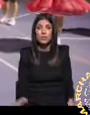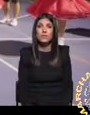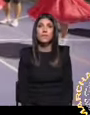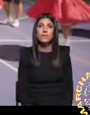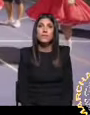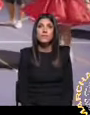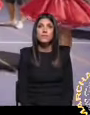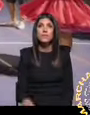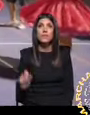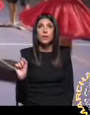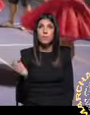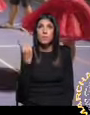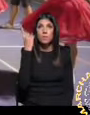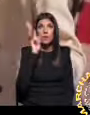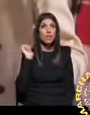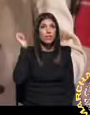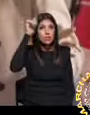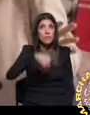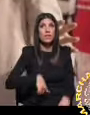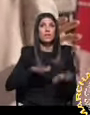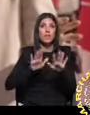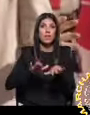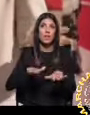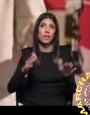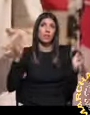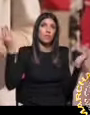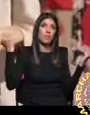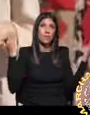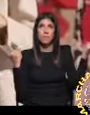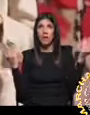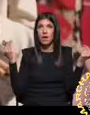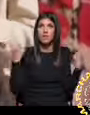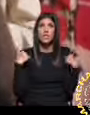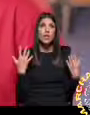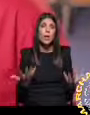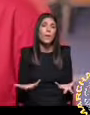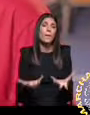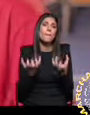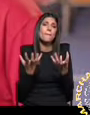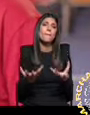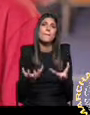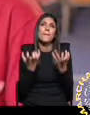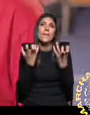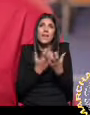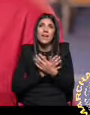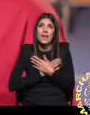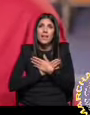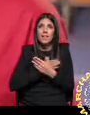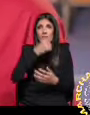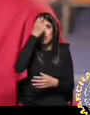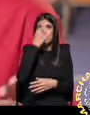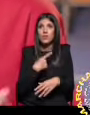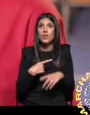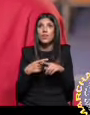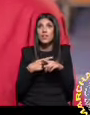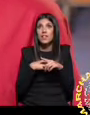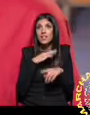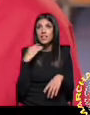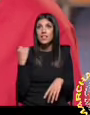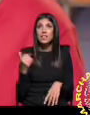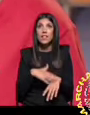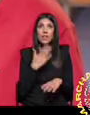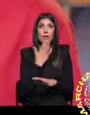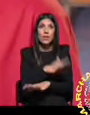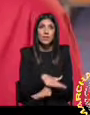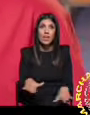É a minha primeira vez como madrinha de uma marcha, era uma coisa que eu já queria há muito tempo, e isto é uma história muito curiosa, que desde miúda,